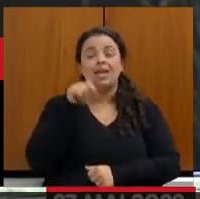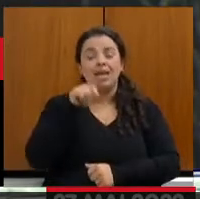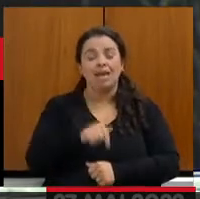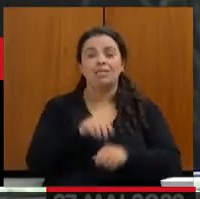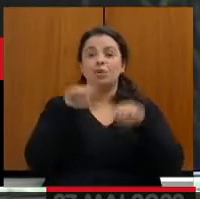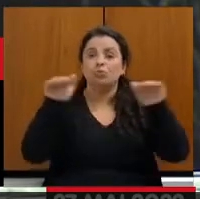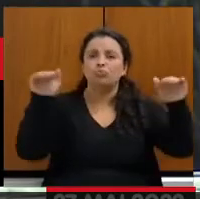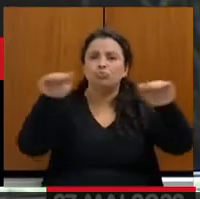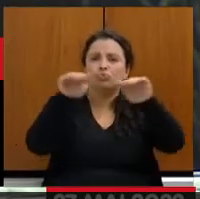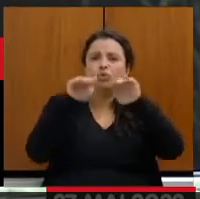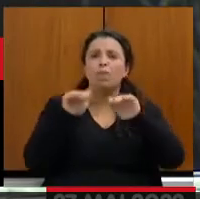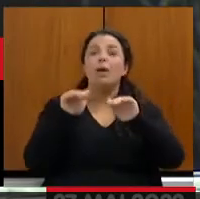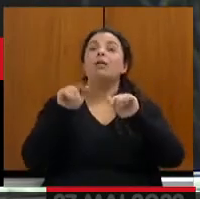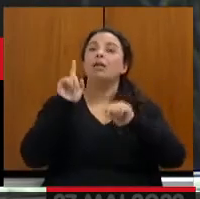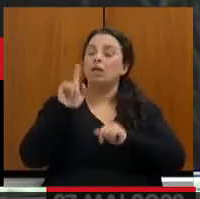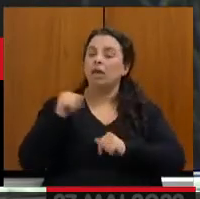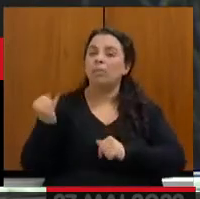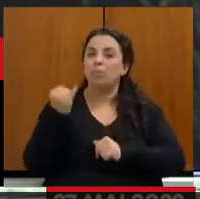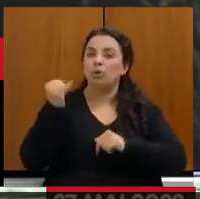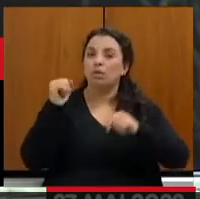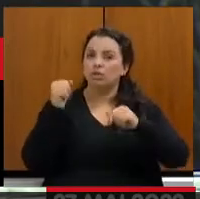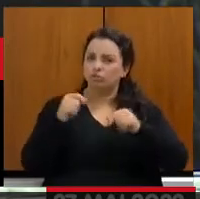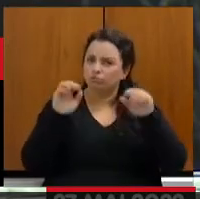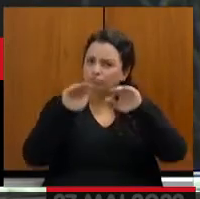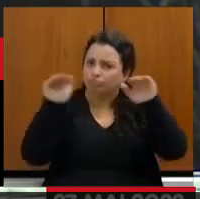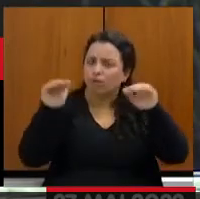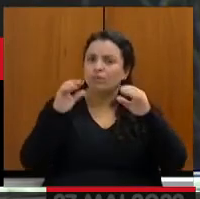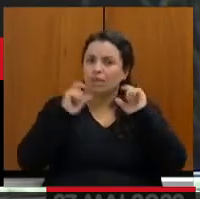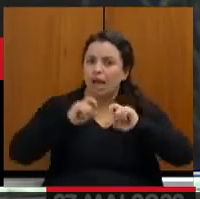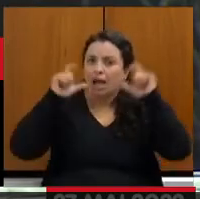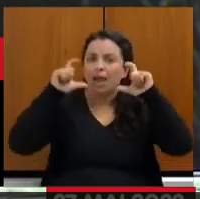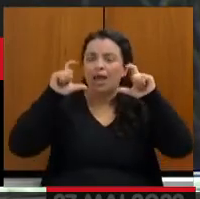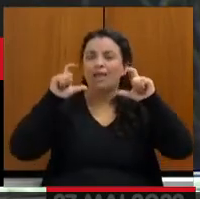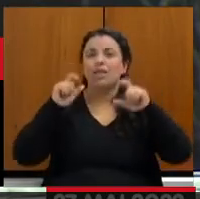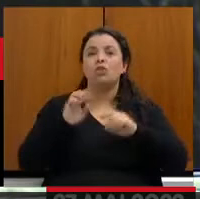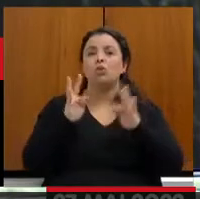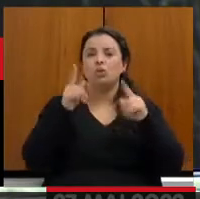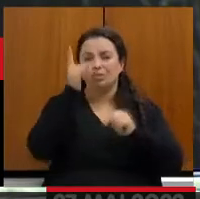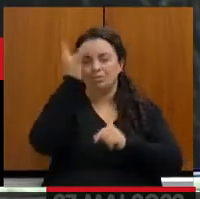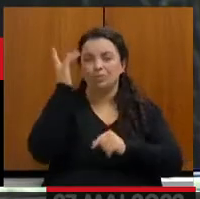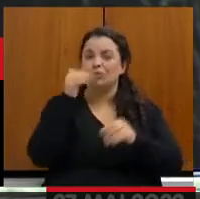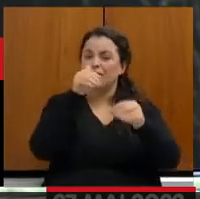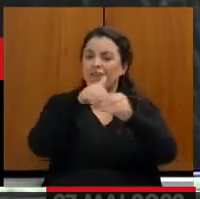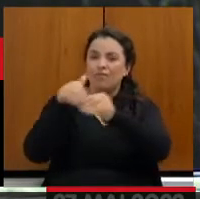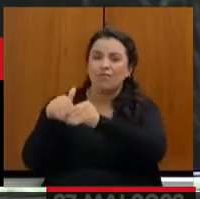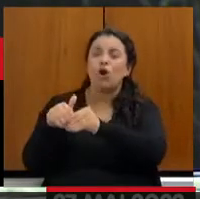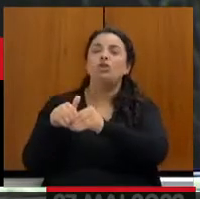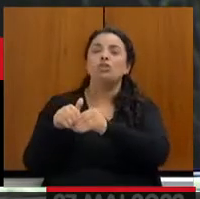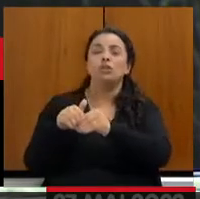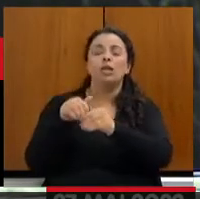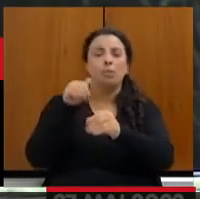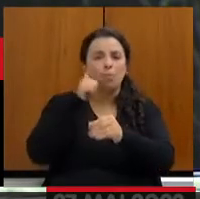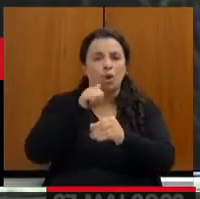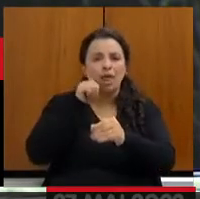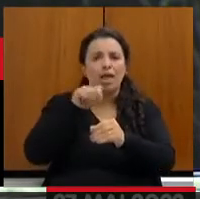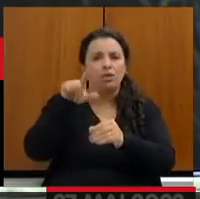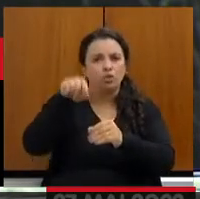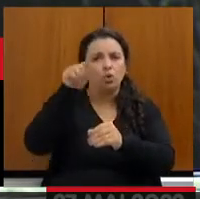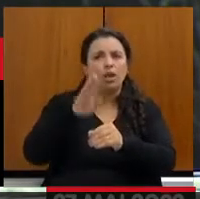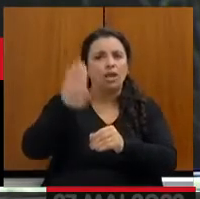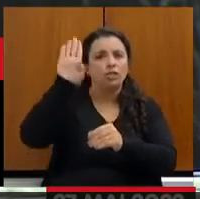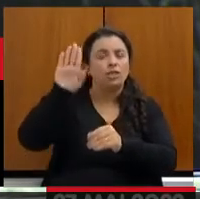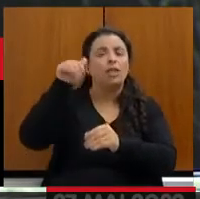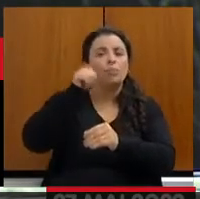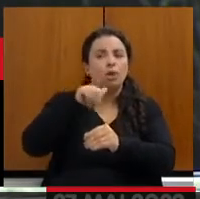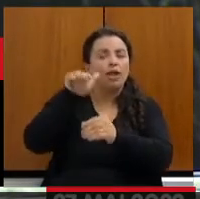Um chamado que é importante as eleitoras aos eleitores que a gente volta em mulheres comprometidas com essa